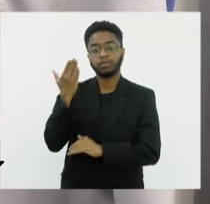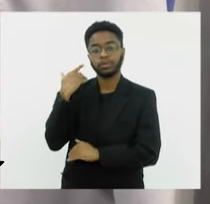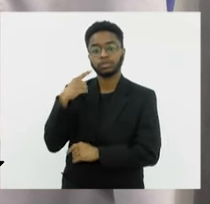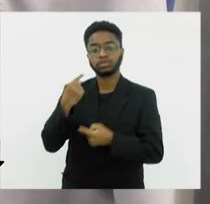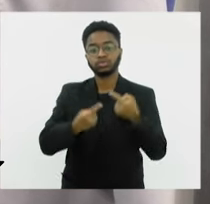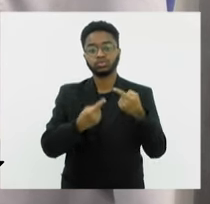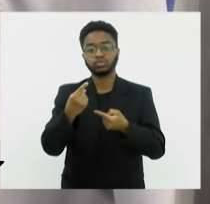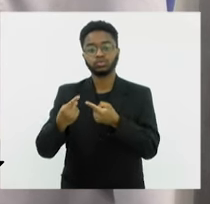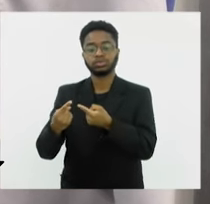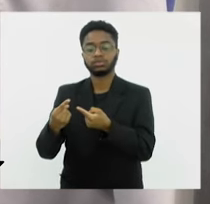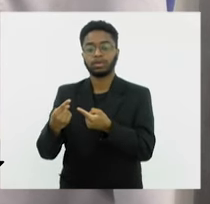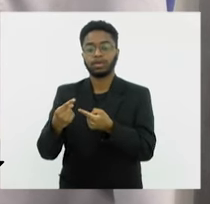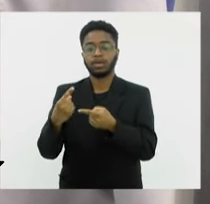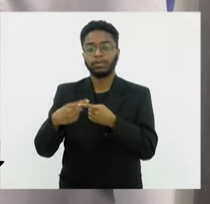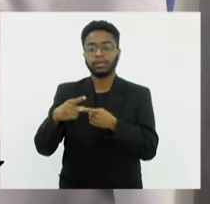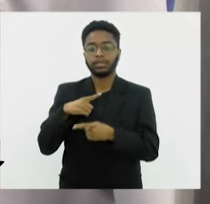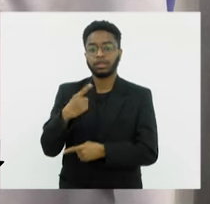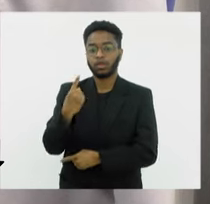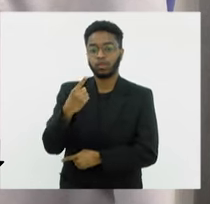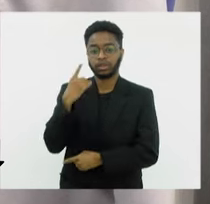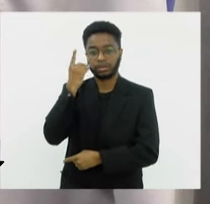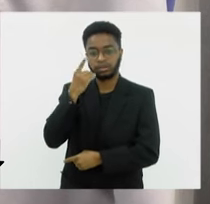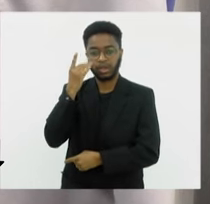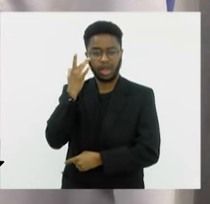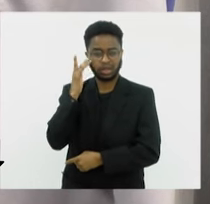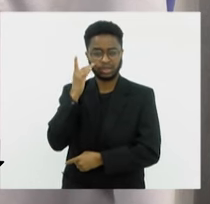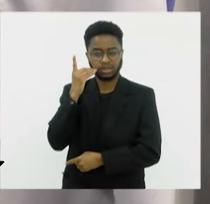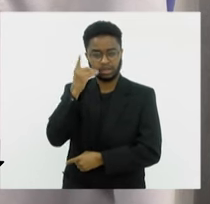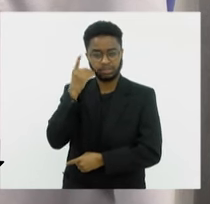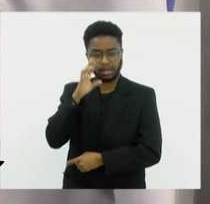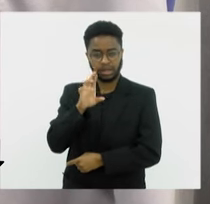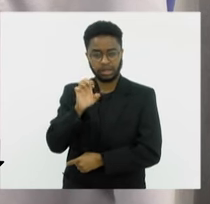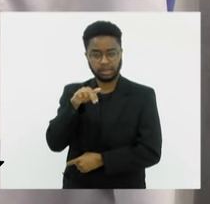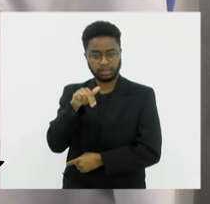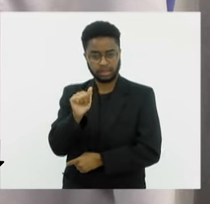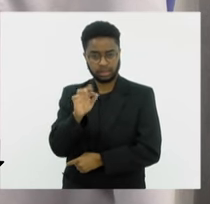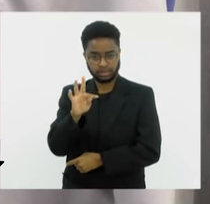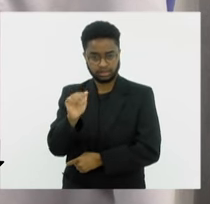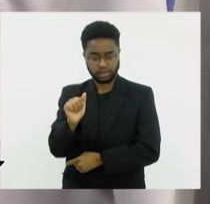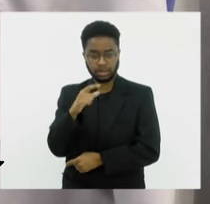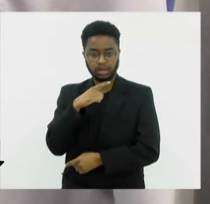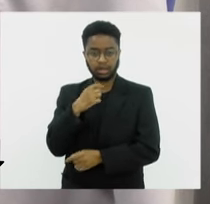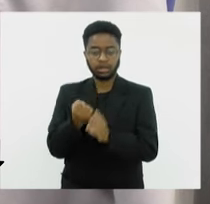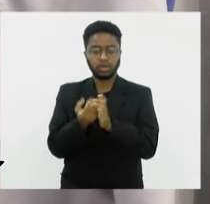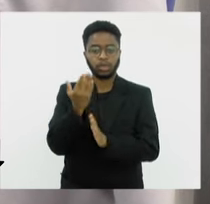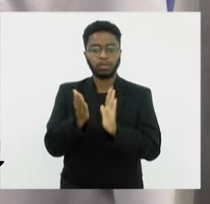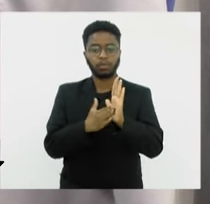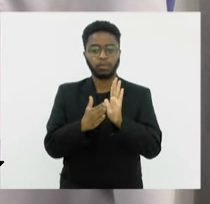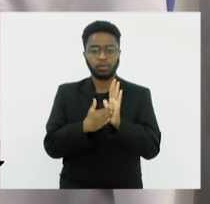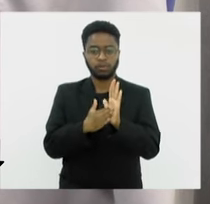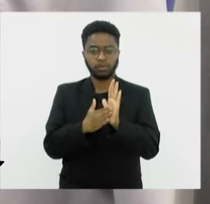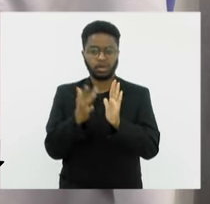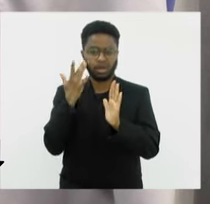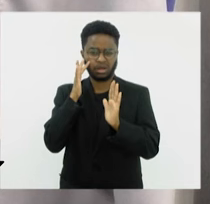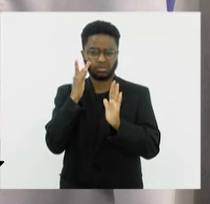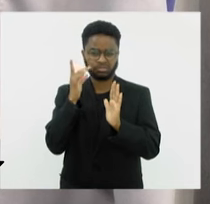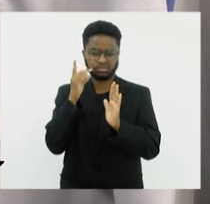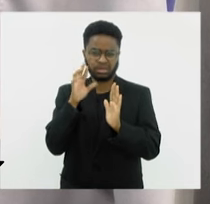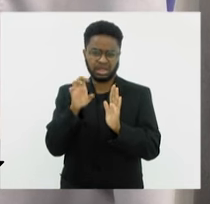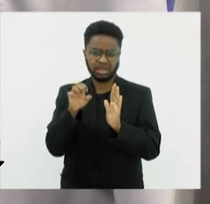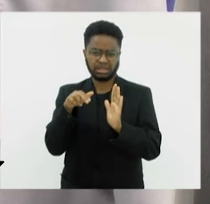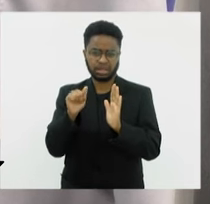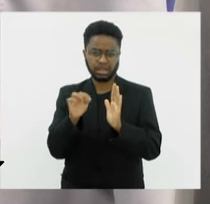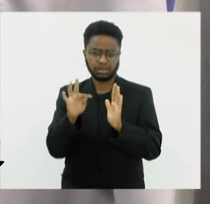debate quando uma deputada, salvo engano, deputada Renata Souza, propôs um projeto, não lembro se foi a deputada Renata ou se foi a